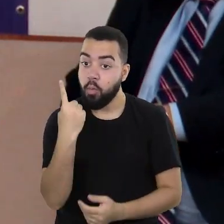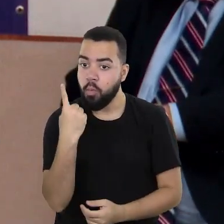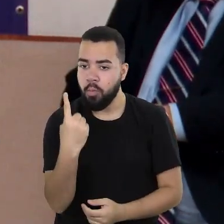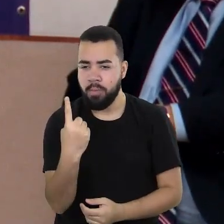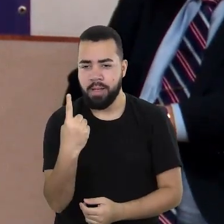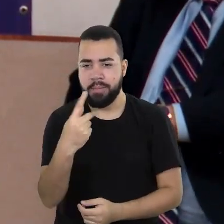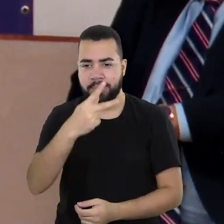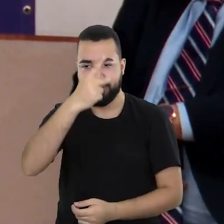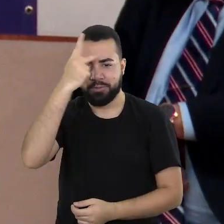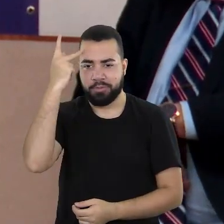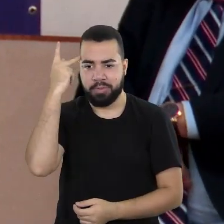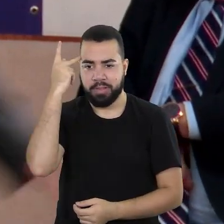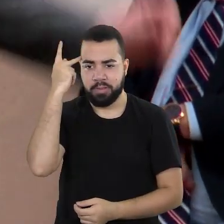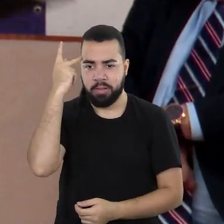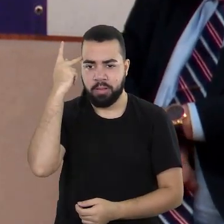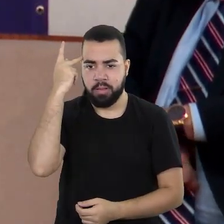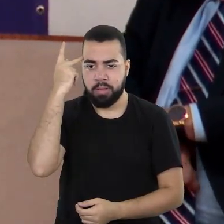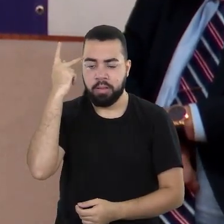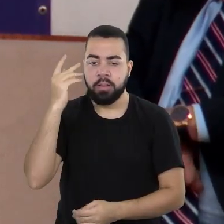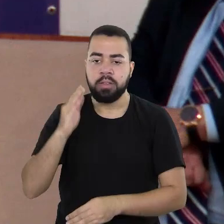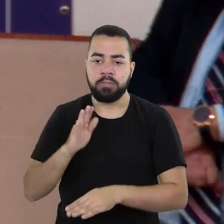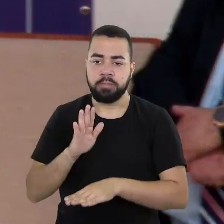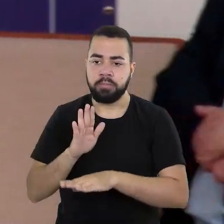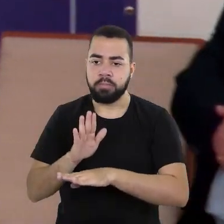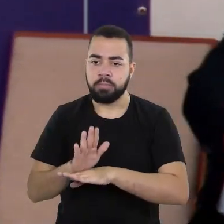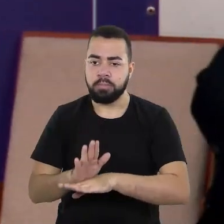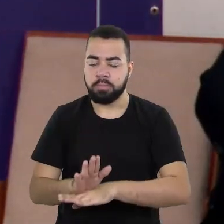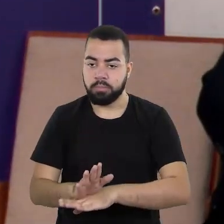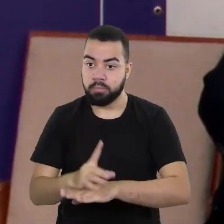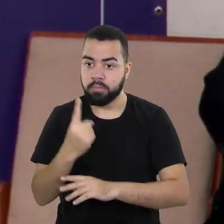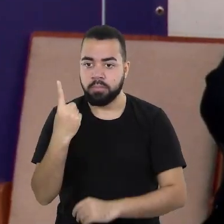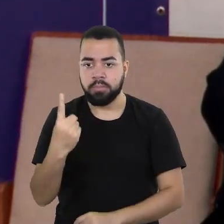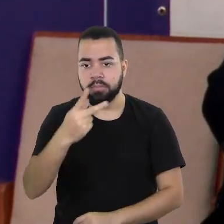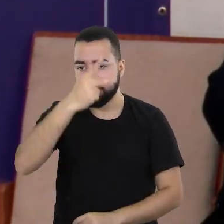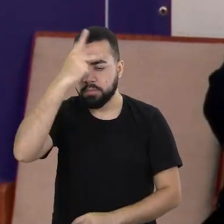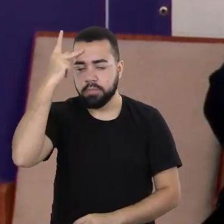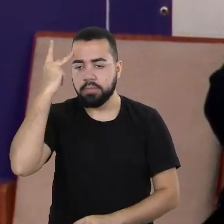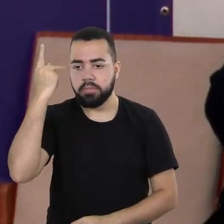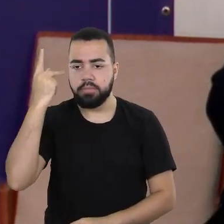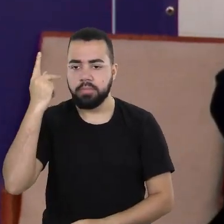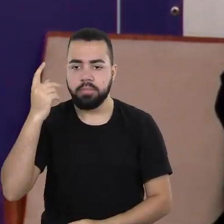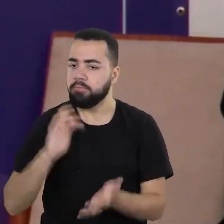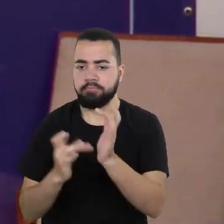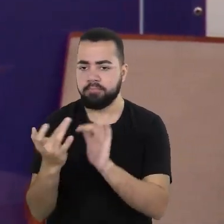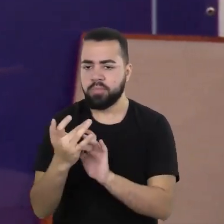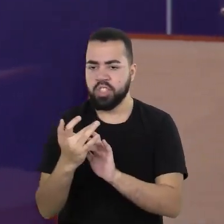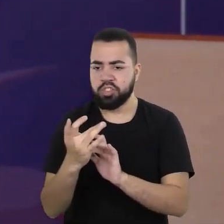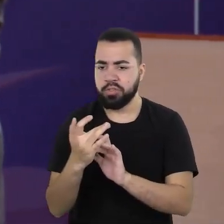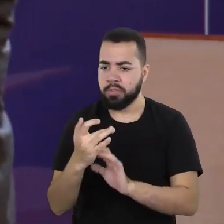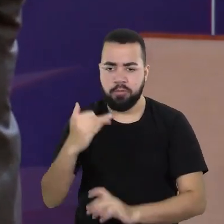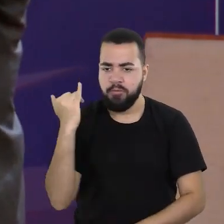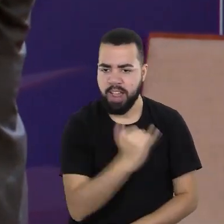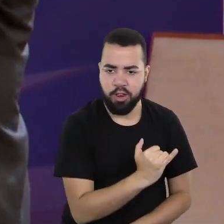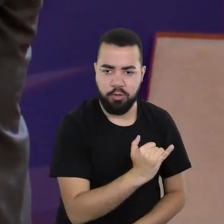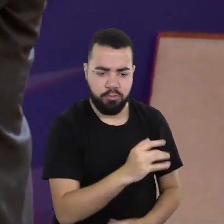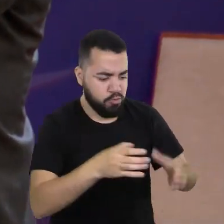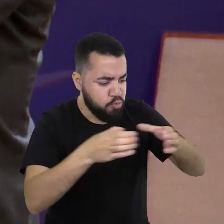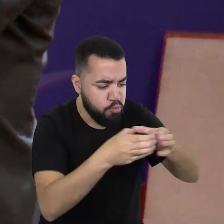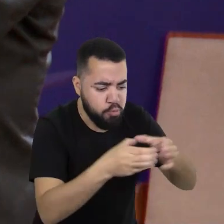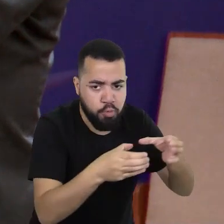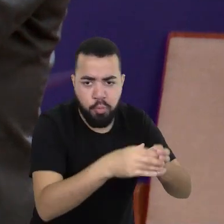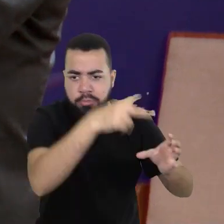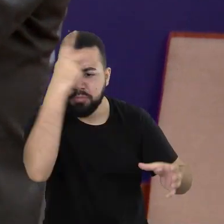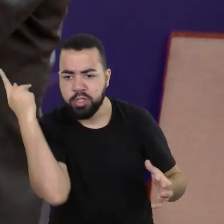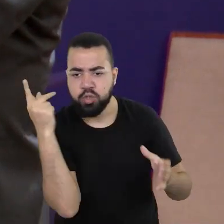pessoa. Jesus nos fala de um grupo de pessoas que foram assaltadas. Ele diz: certo